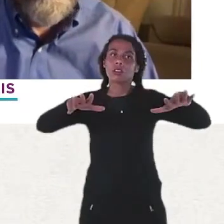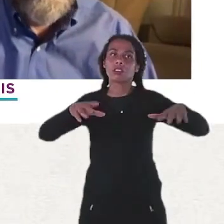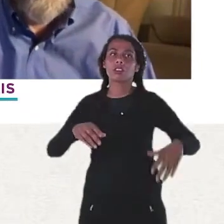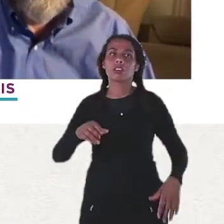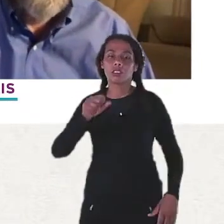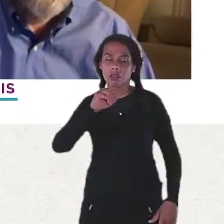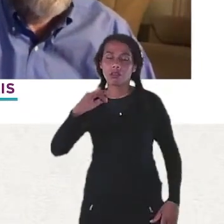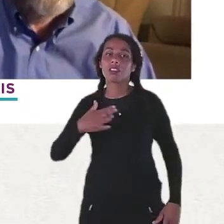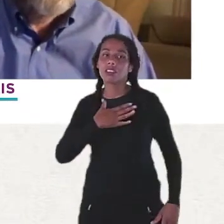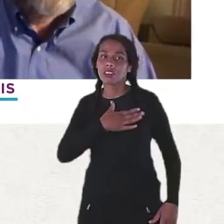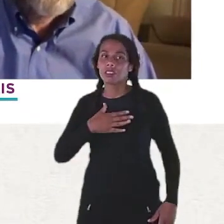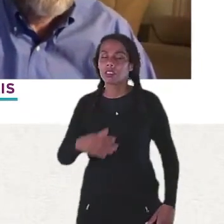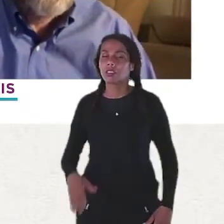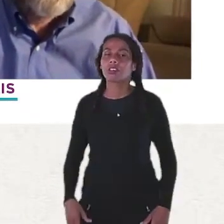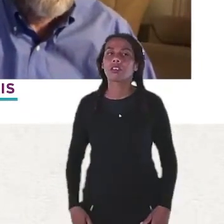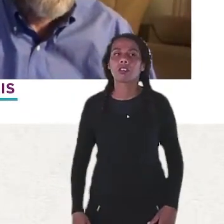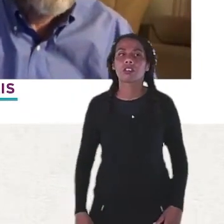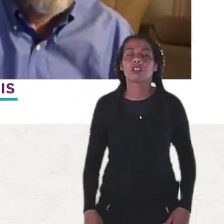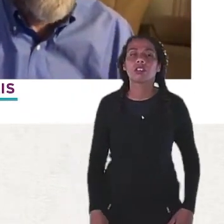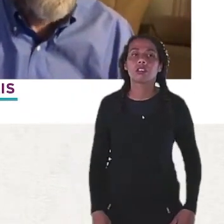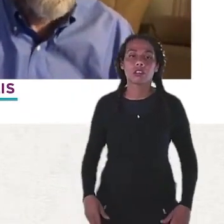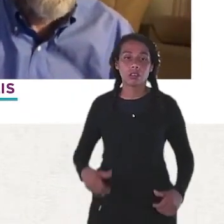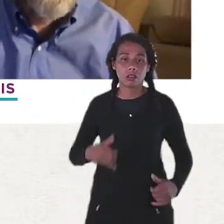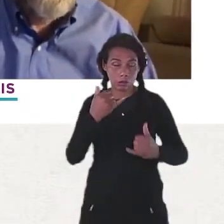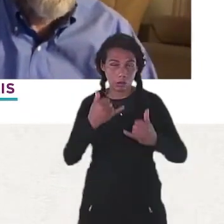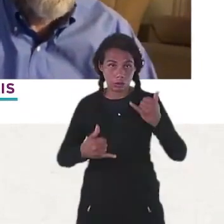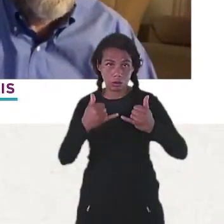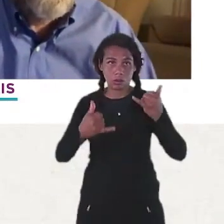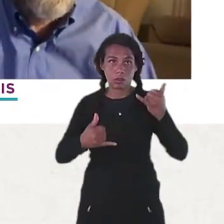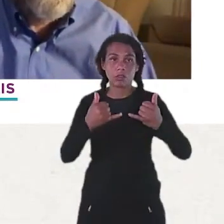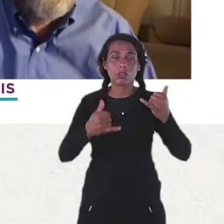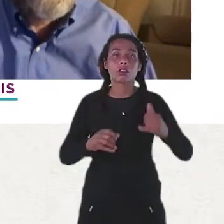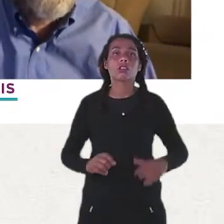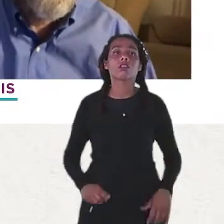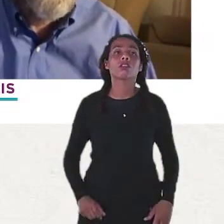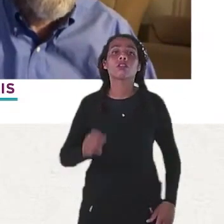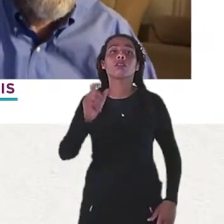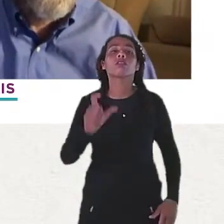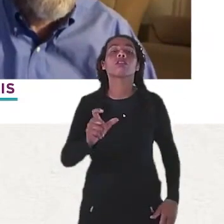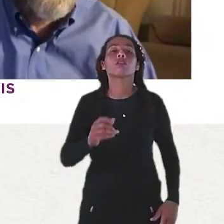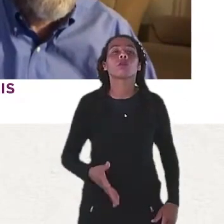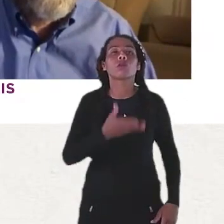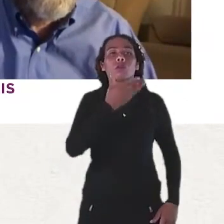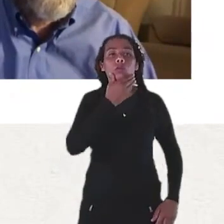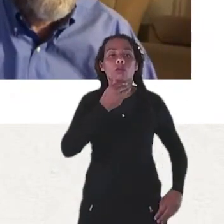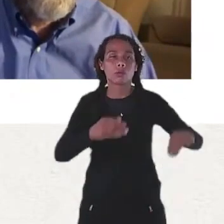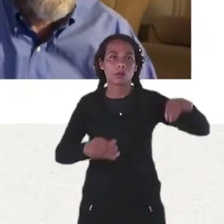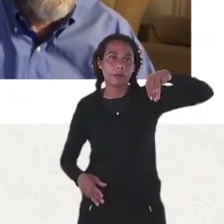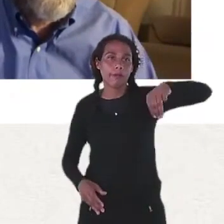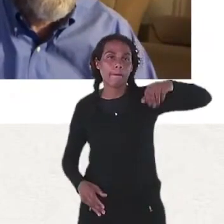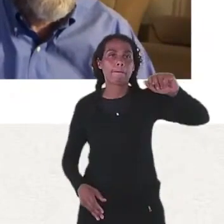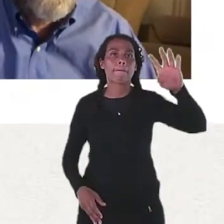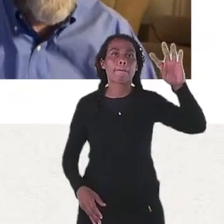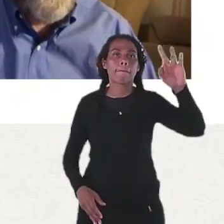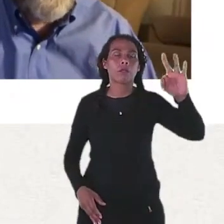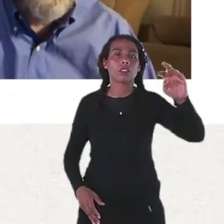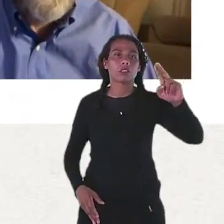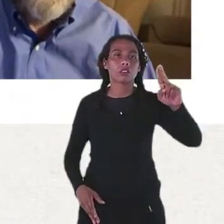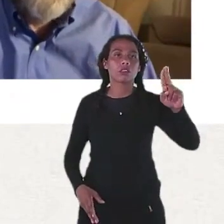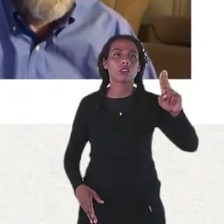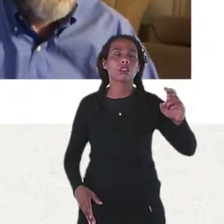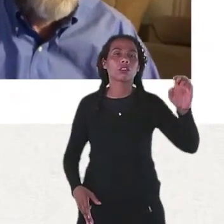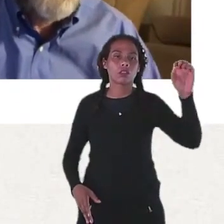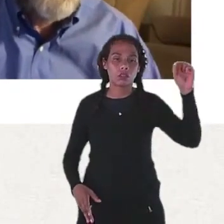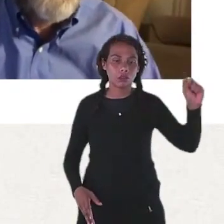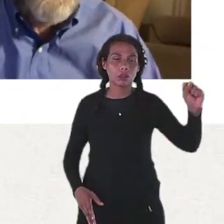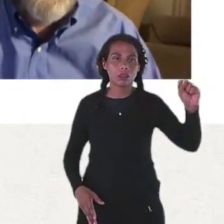com o Matheus, que trabalha aqui na minha equipe, que a gente faz a coisa direitinho. Tem aproximadamente 36 pessoas aqui ao nosso redor. É mentira, só